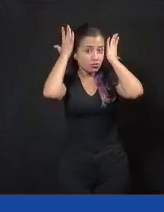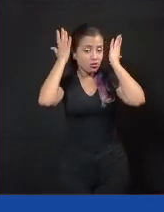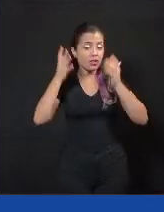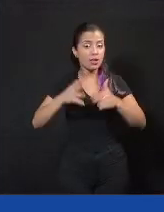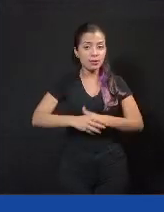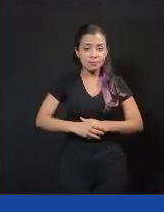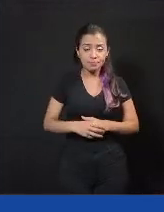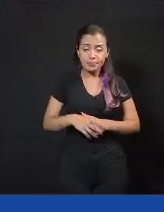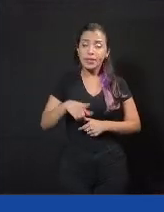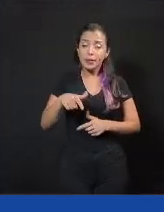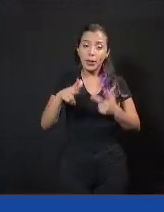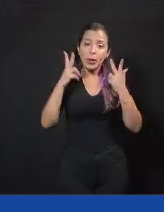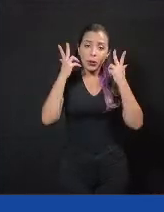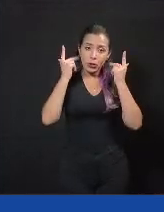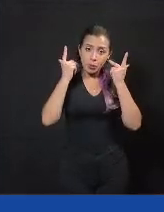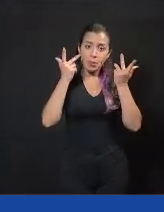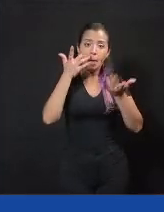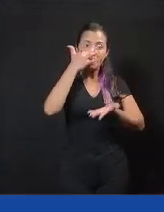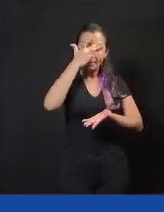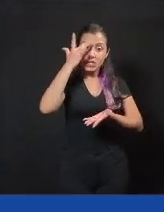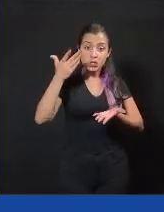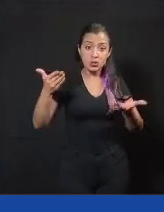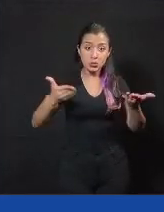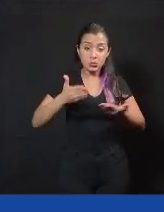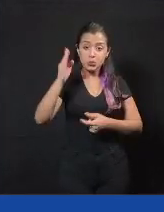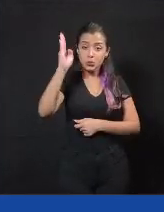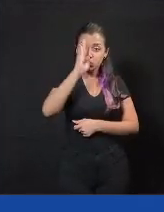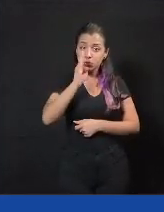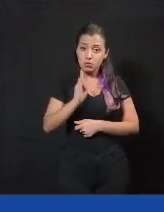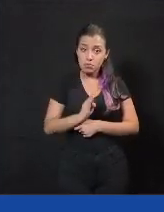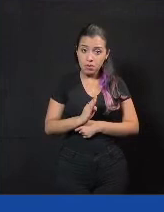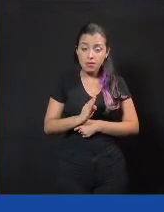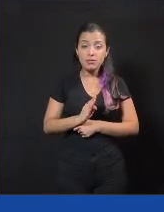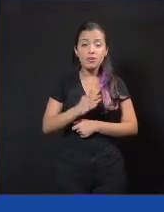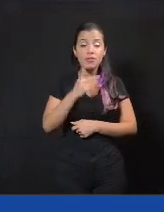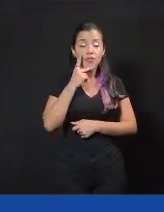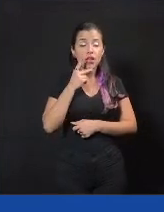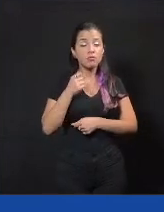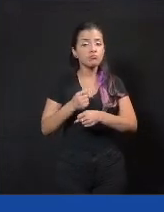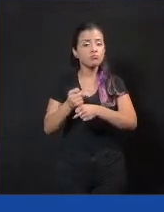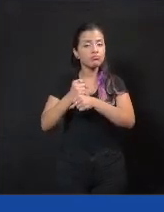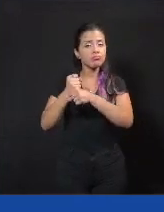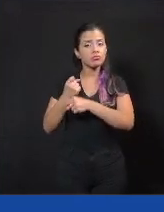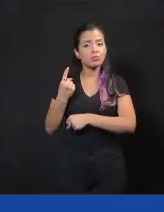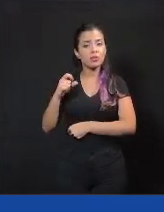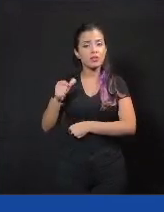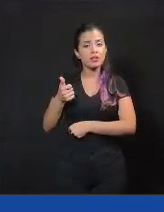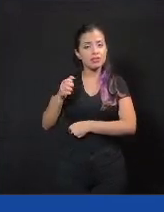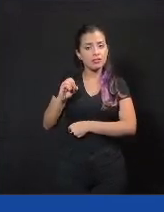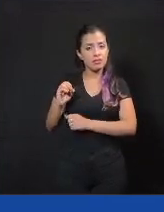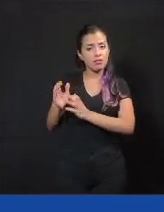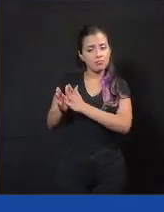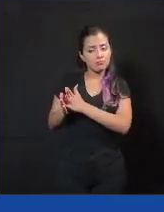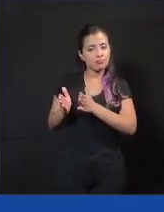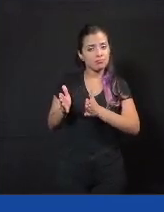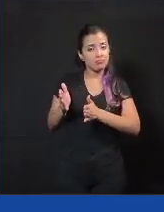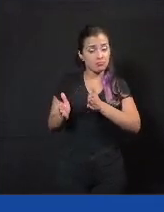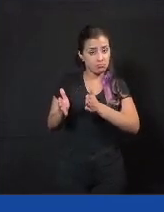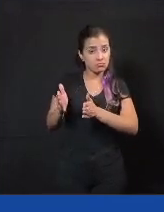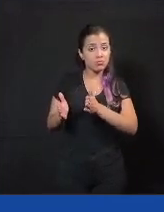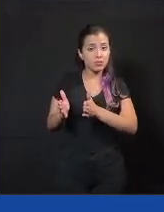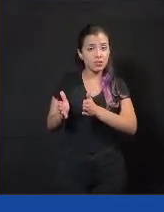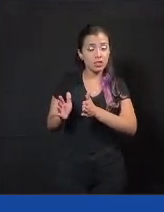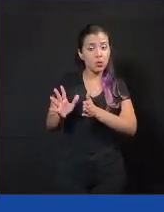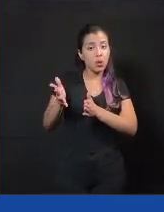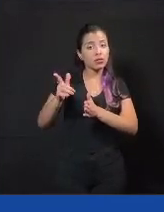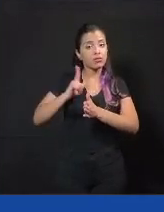dizer no Brasil que, desde pelo menos a década de 60, né, a década de 70, quando o